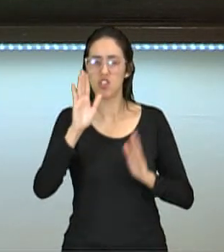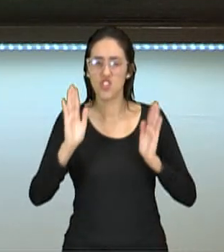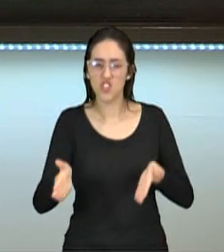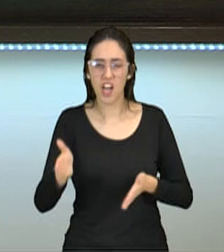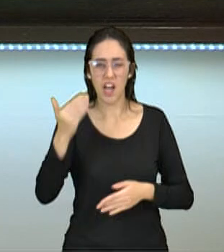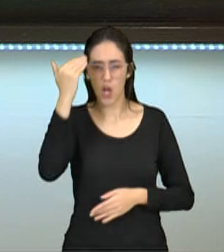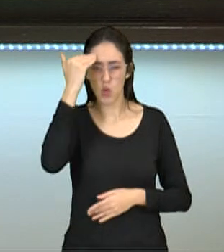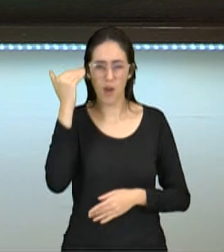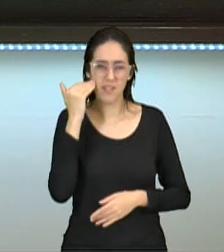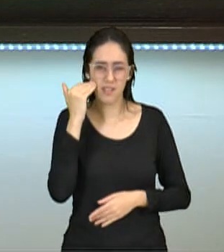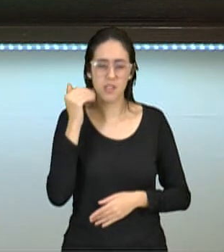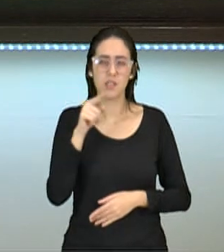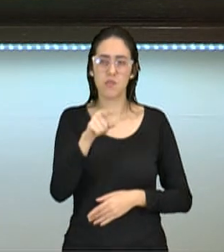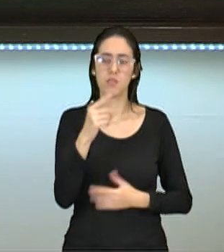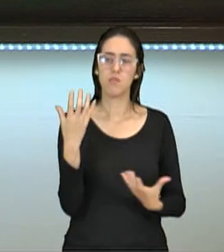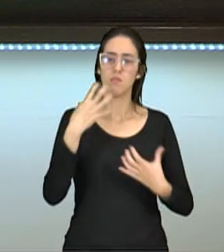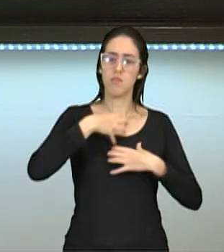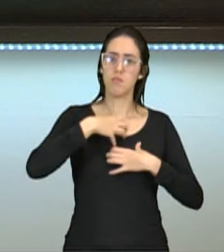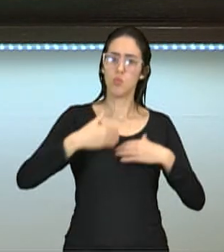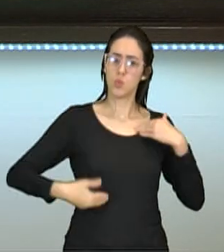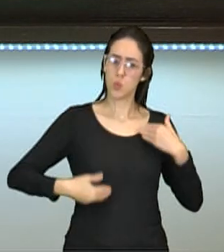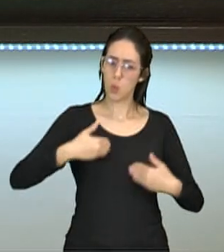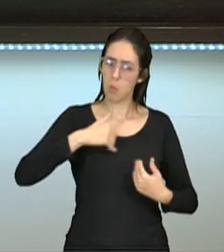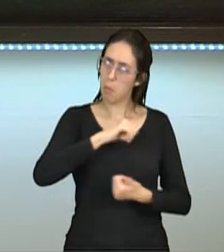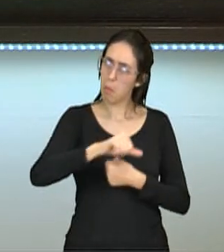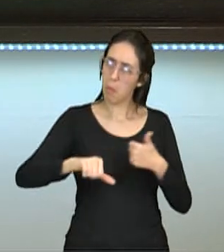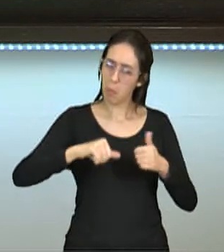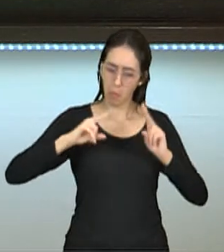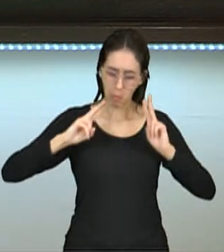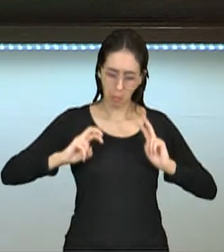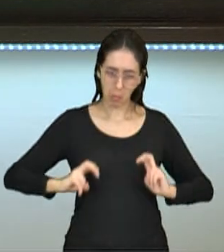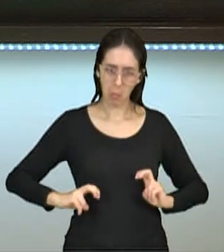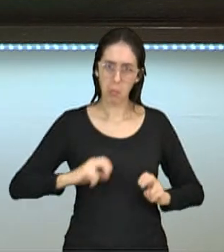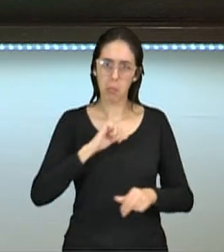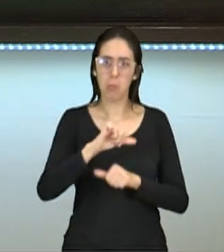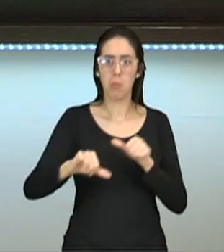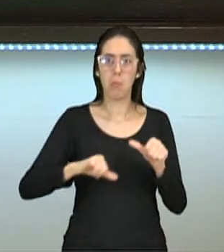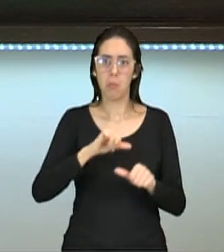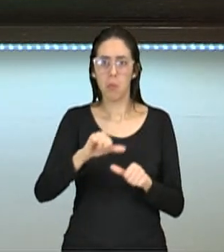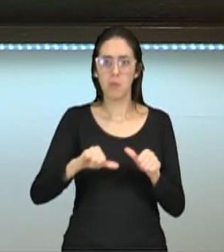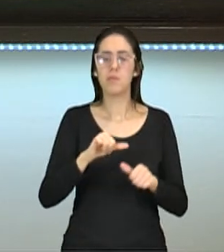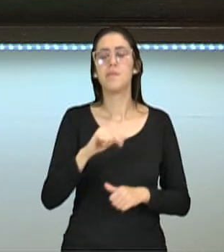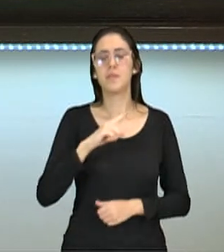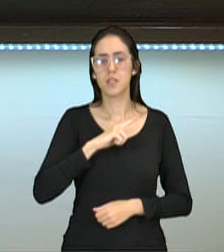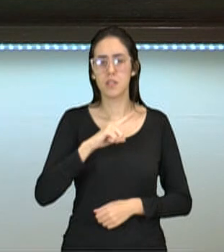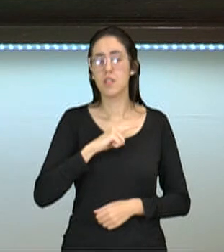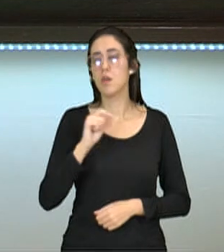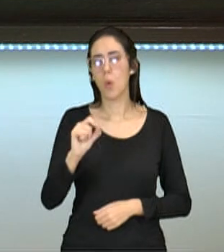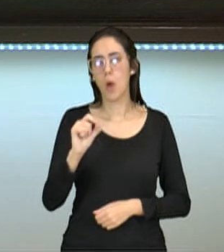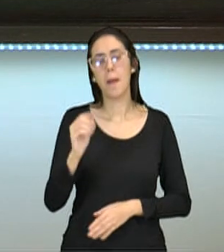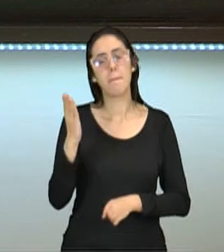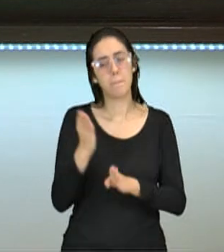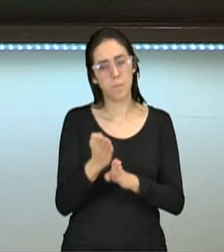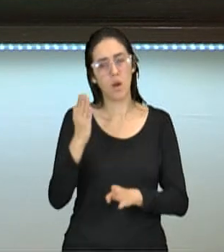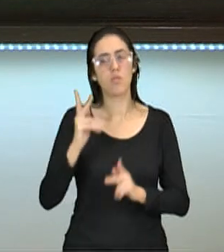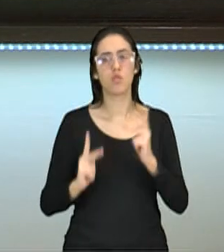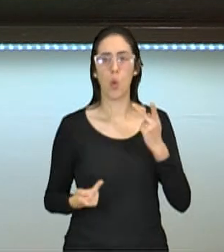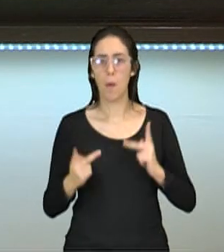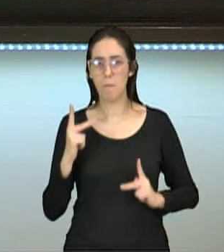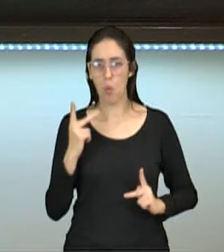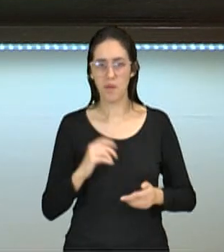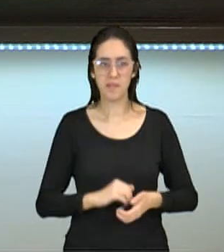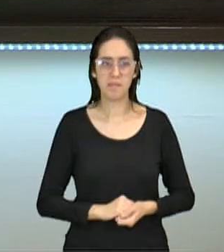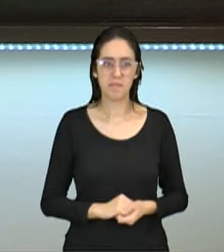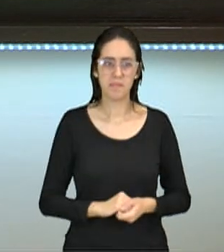adolescência, vocês sentiram que o corpo começou a mudar, né? E todas essas mudanças por conta de hormônios.